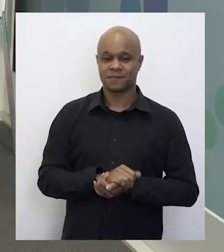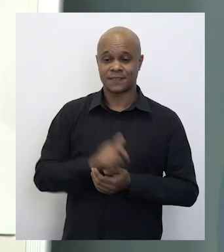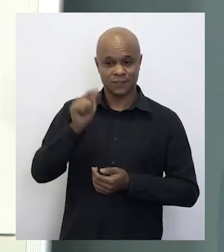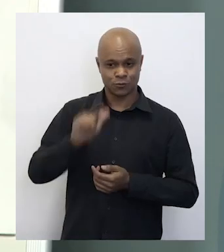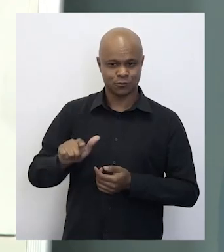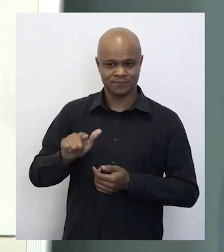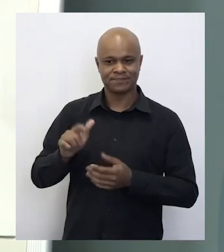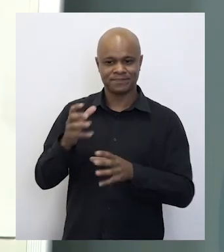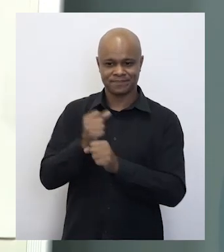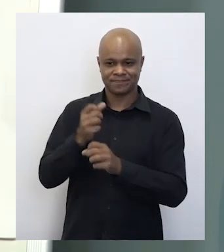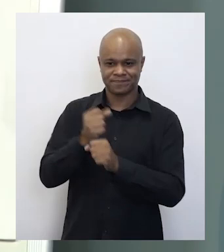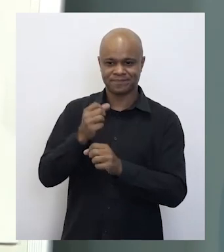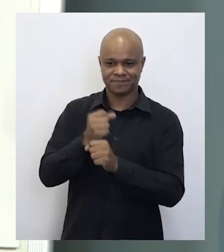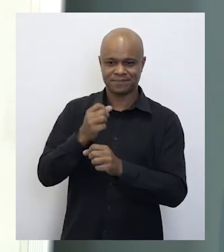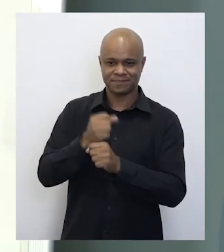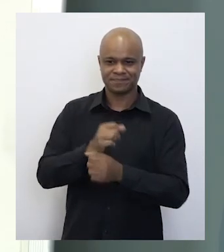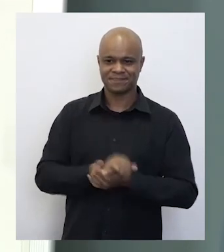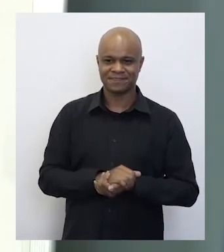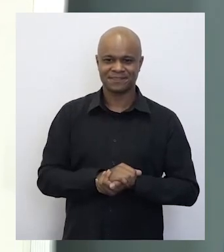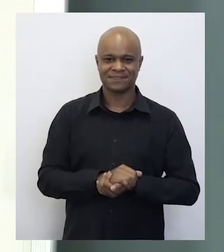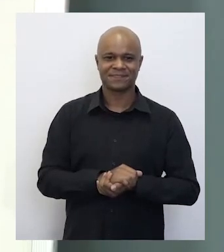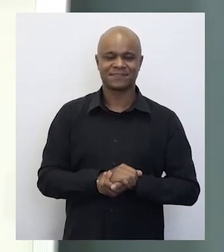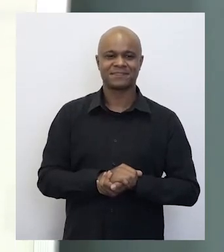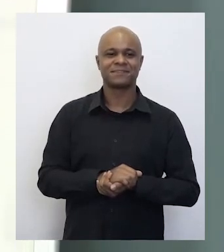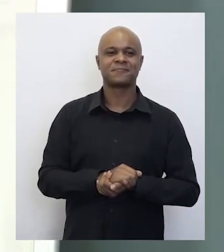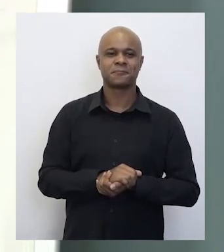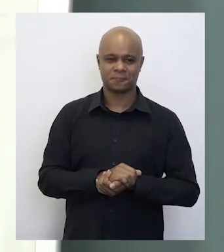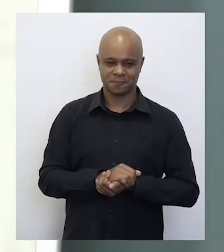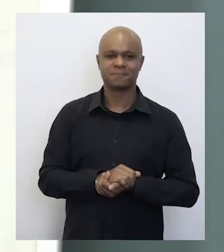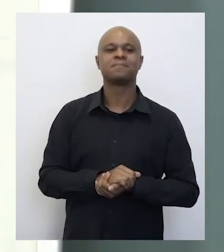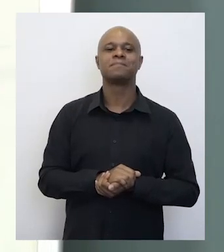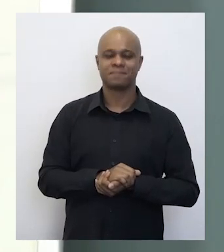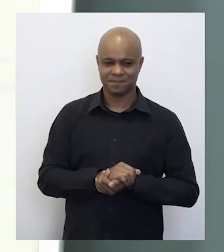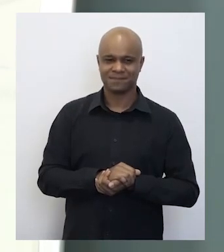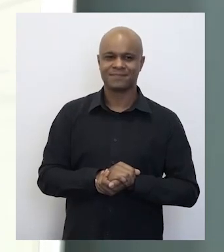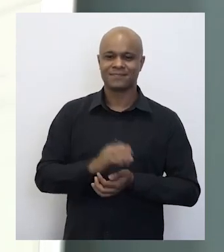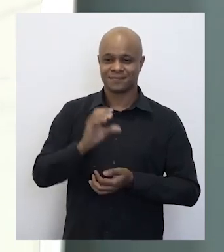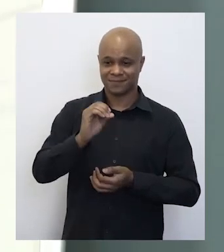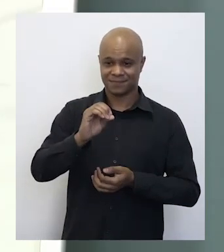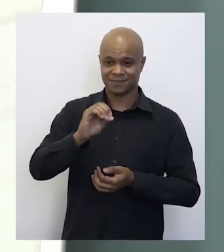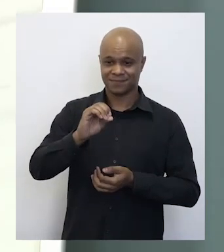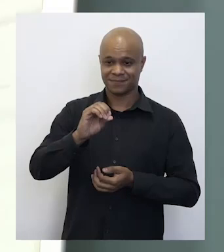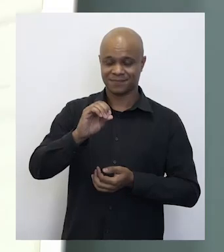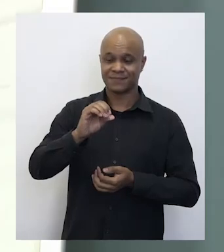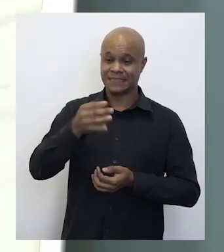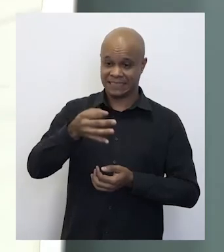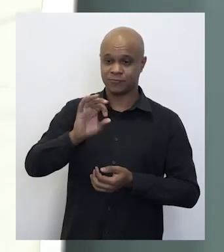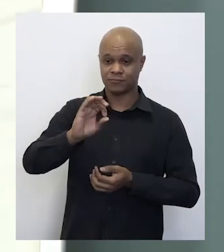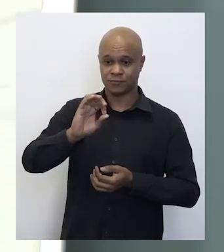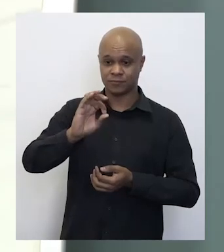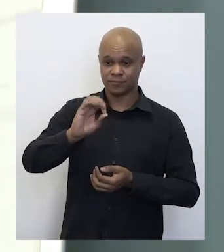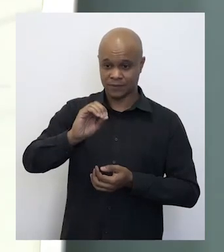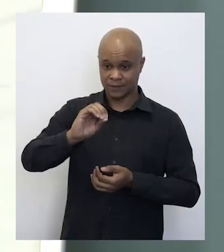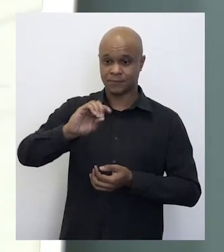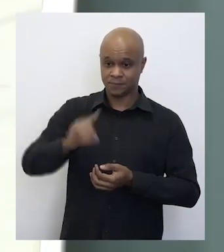eu vou colocar aqui em cima. Agora eu vou falar certo, Tá. gente. KC igual a 0. Vírgula, Aham.